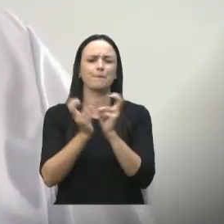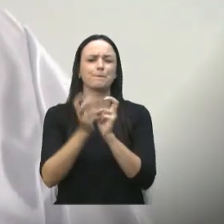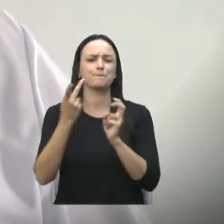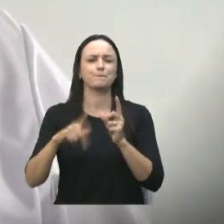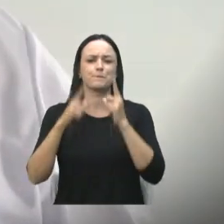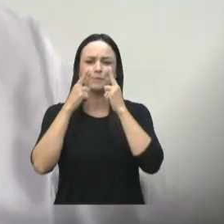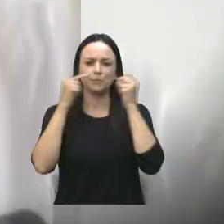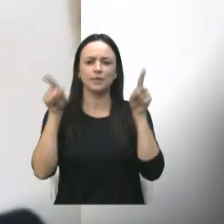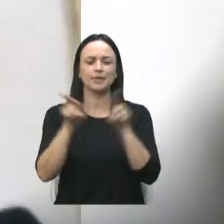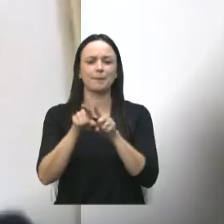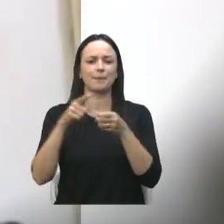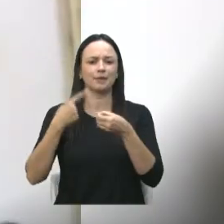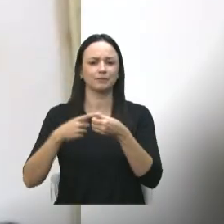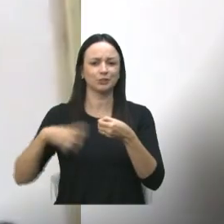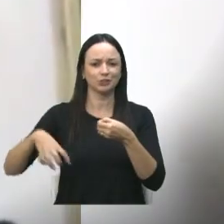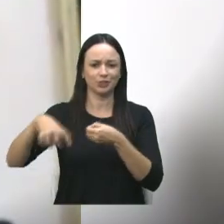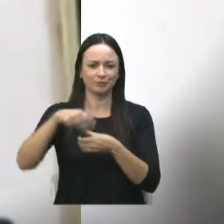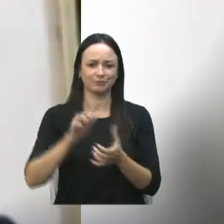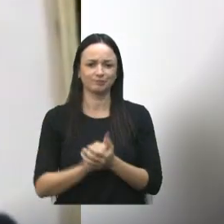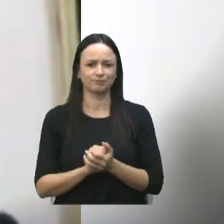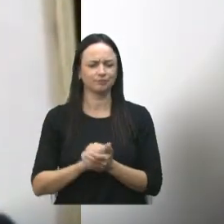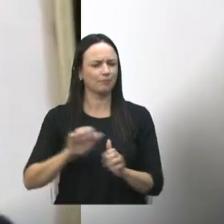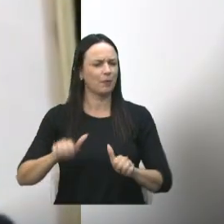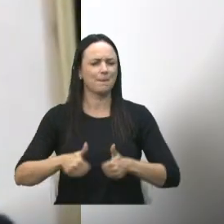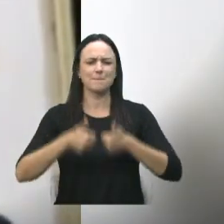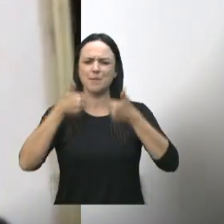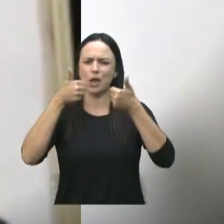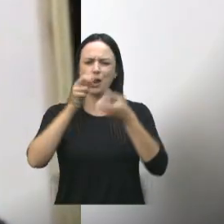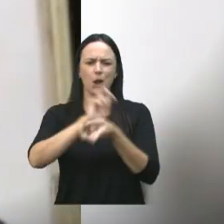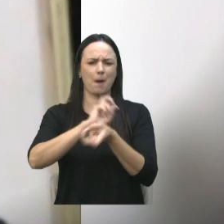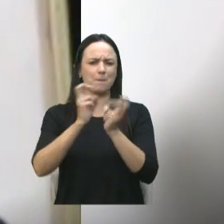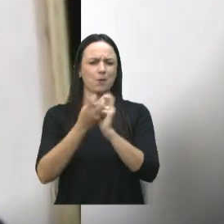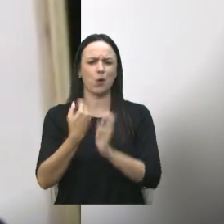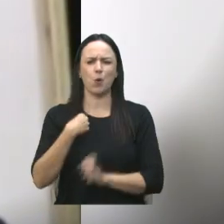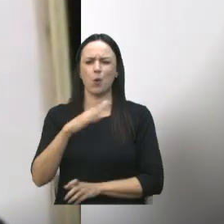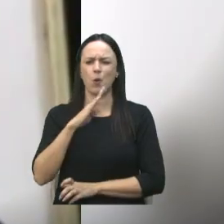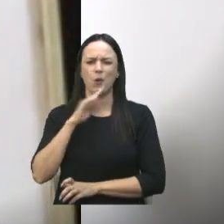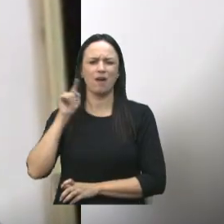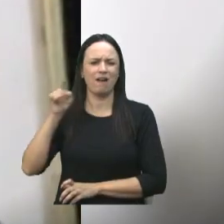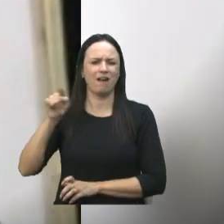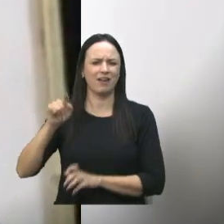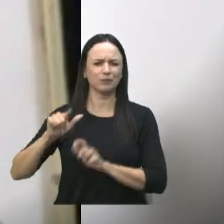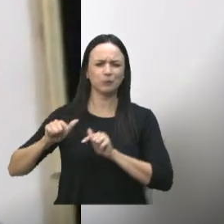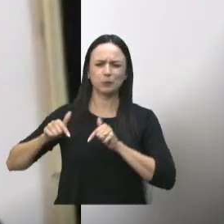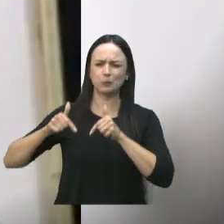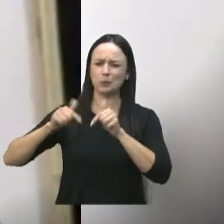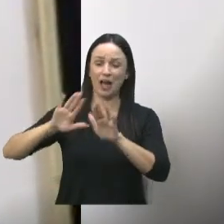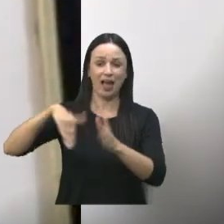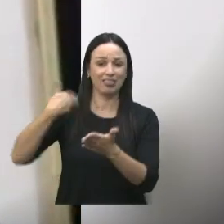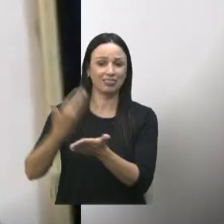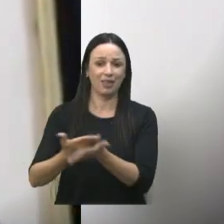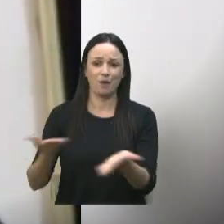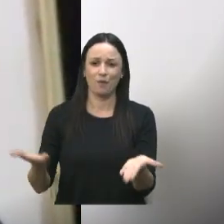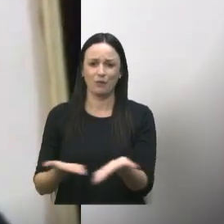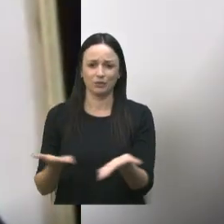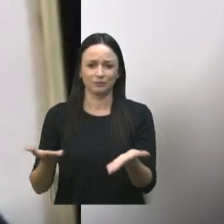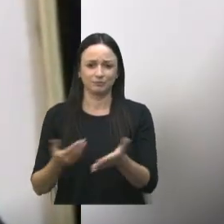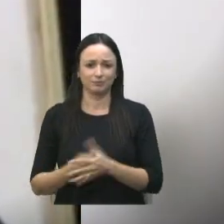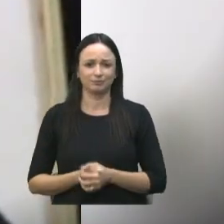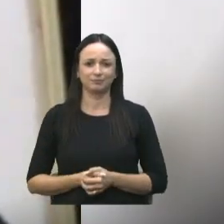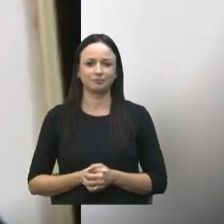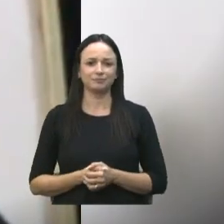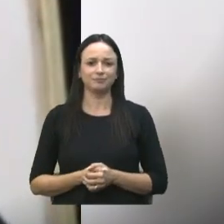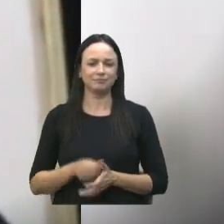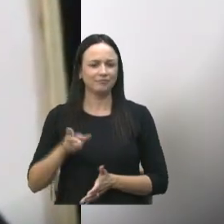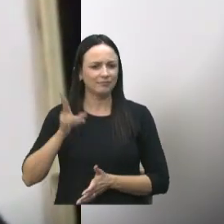e região. É um dos melhores capoeiristas que eu conheço até hoje, dedicado, se dedica até hoje ainda, né? E